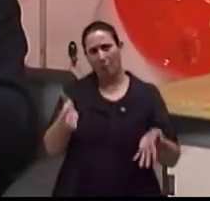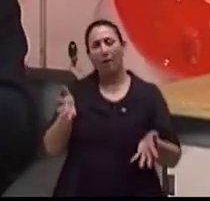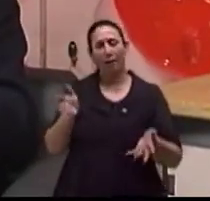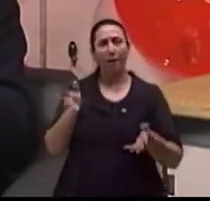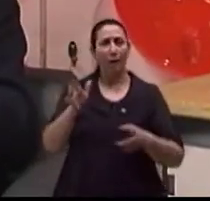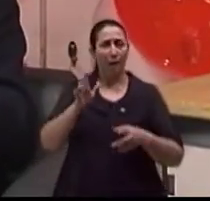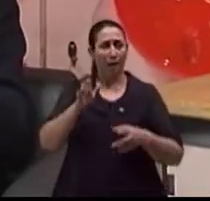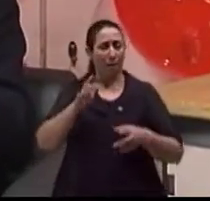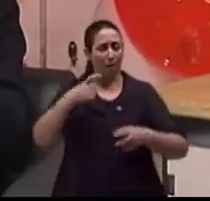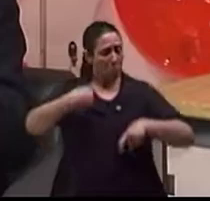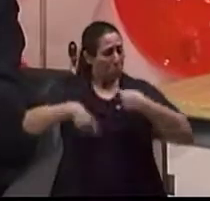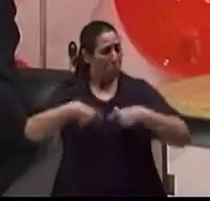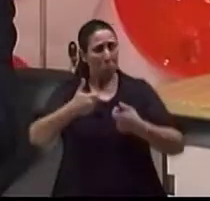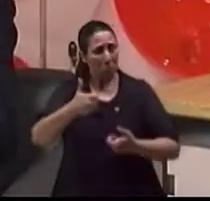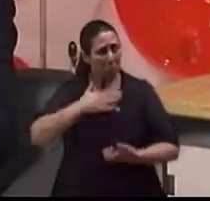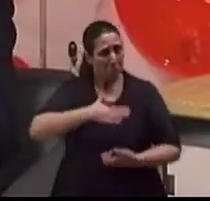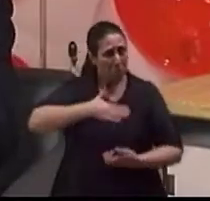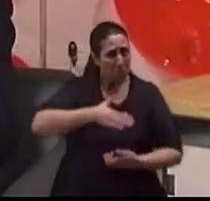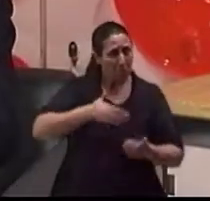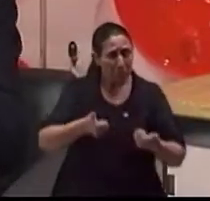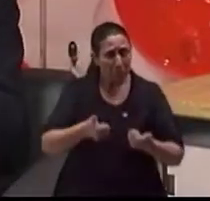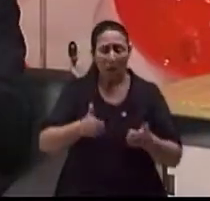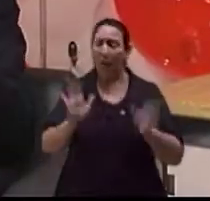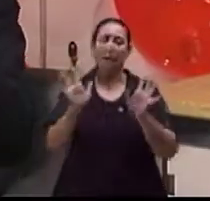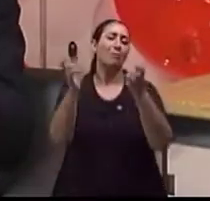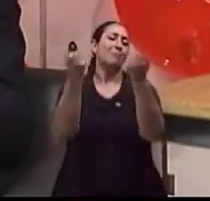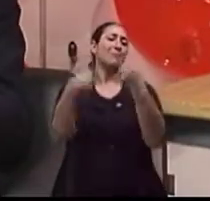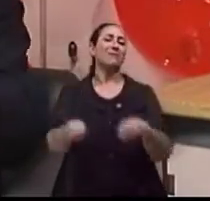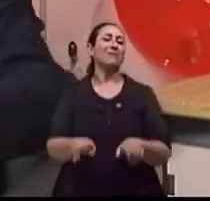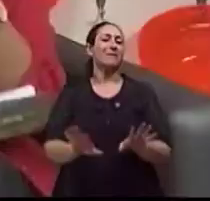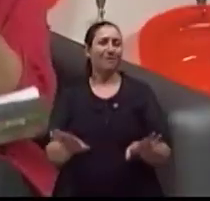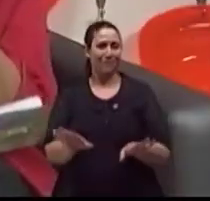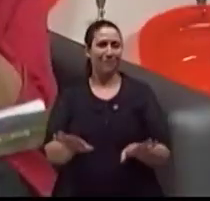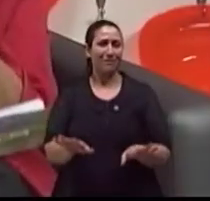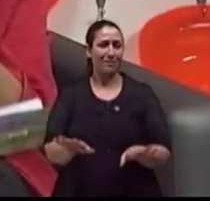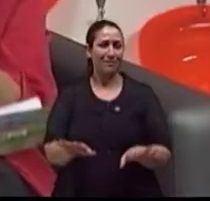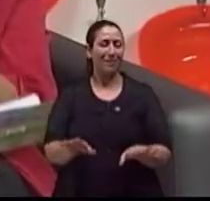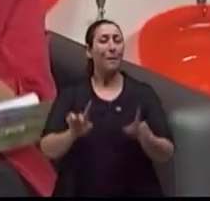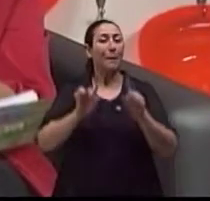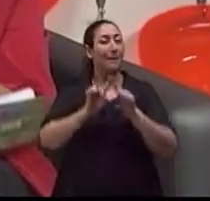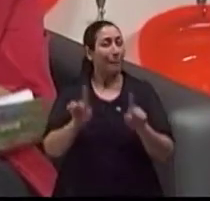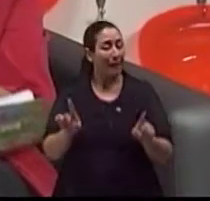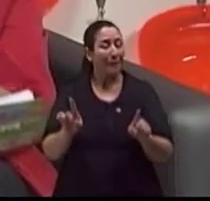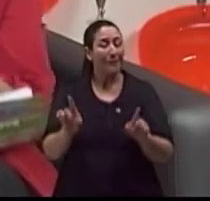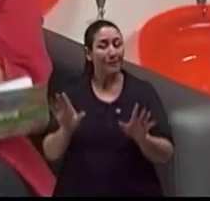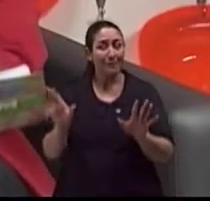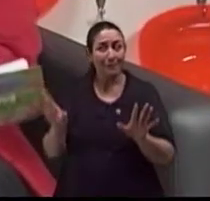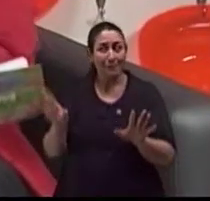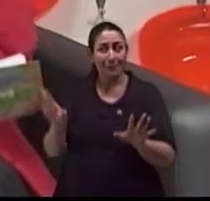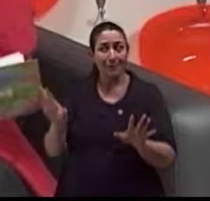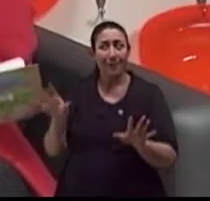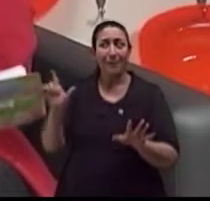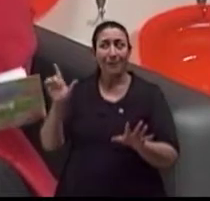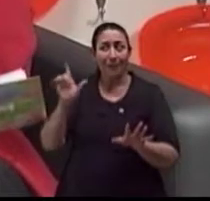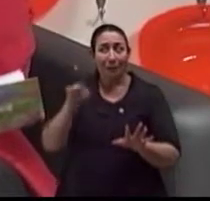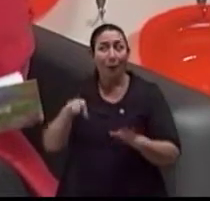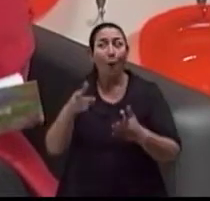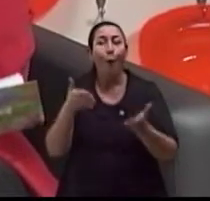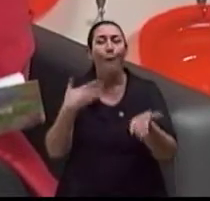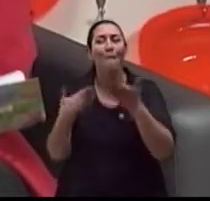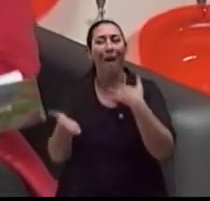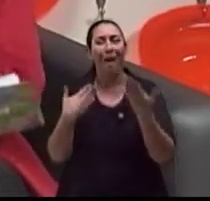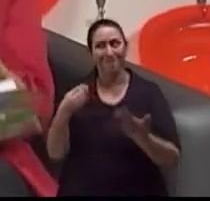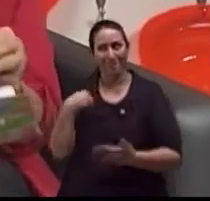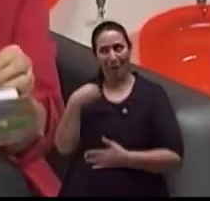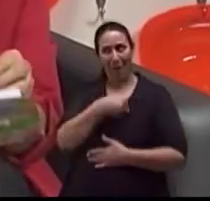uma relação sexual satisfatória então agora tu não precisa mais usar porque não tem um dado importantíssimo aqui foi a conversa